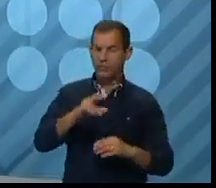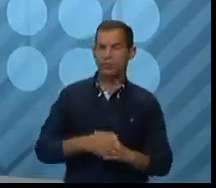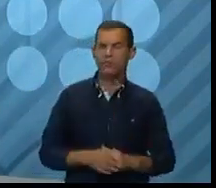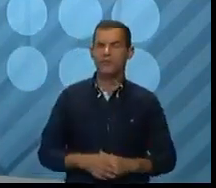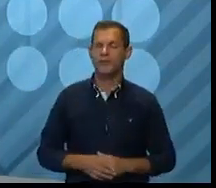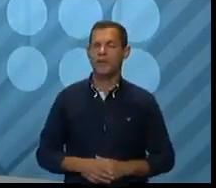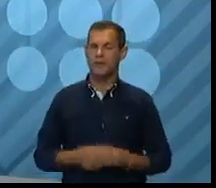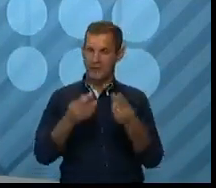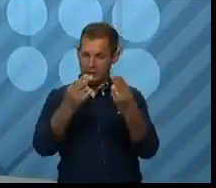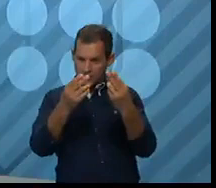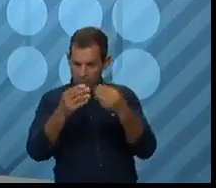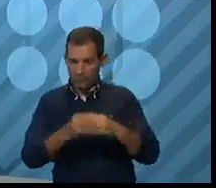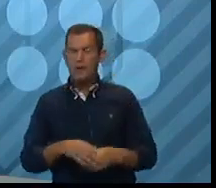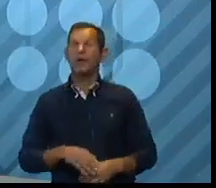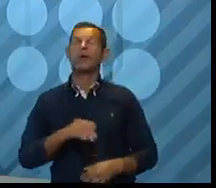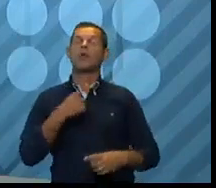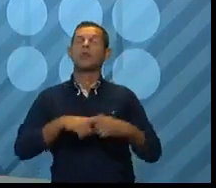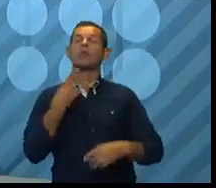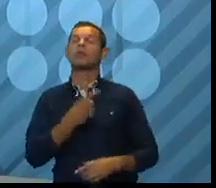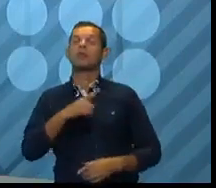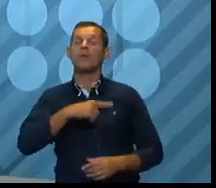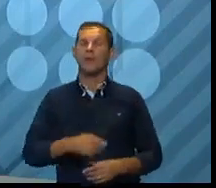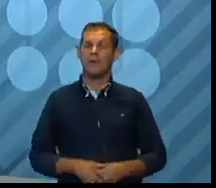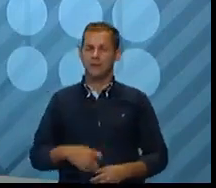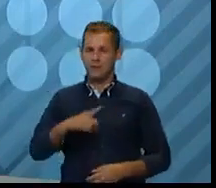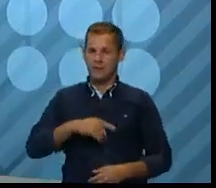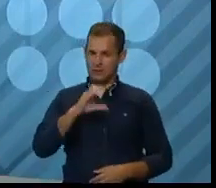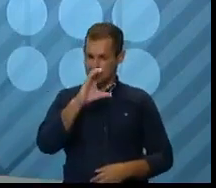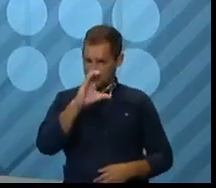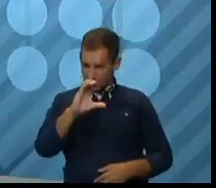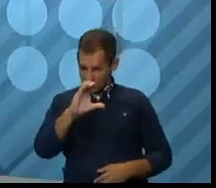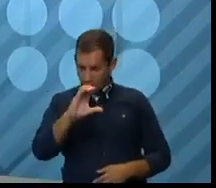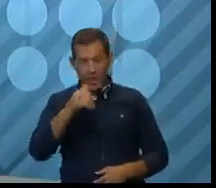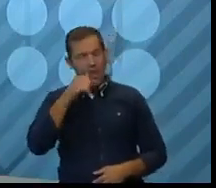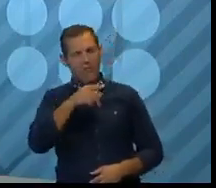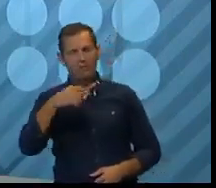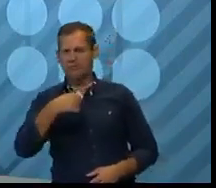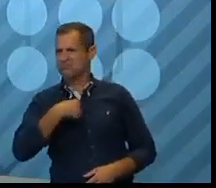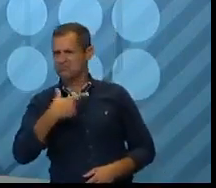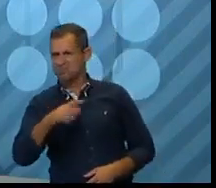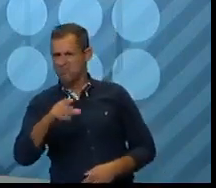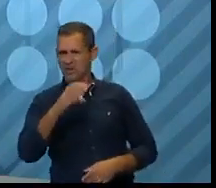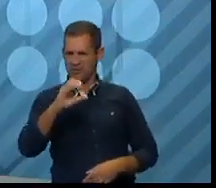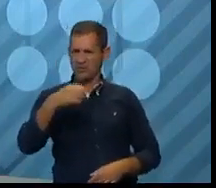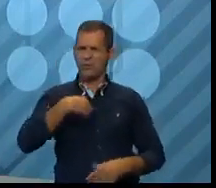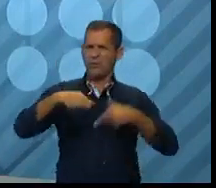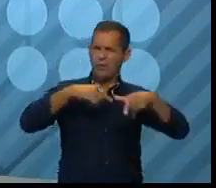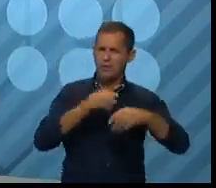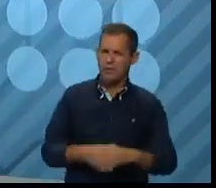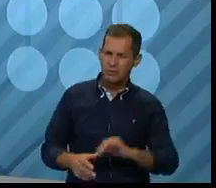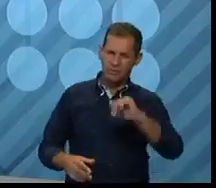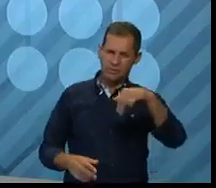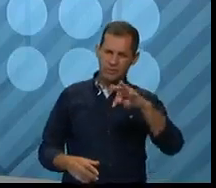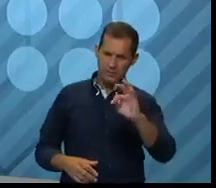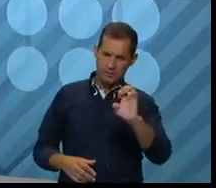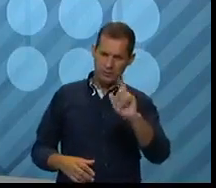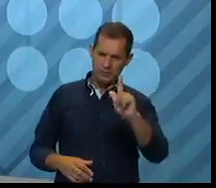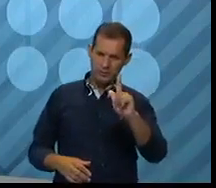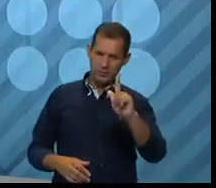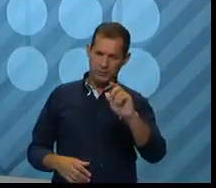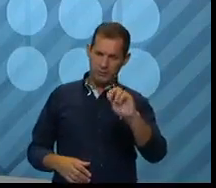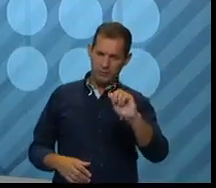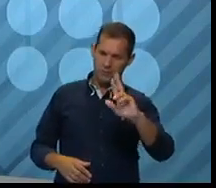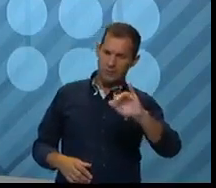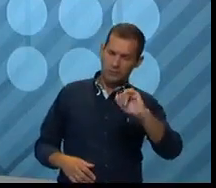satisfazem a igualdade. Por isso que nós temos que colocar o C. Ah, professora, se eu não colocar o C quando eu estou trabalhando com integral indefinida, está errado?